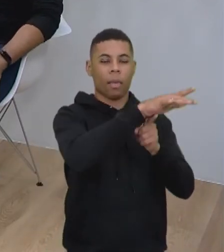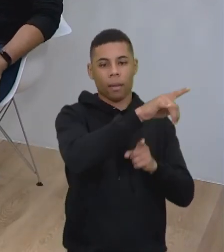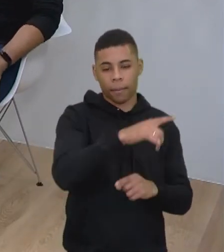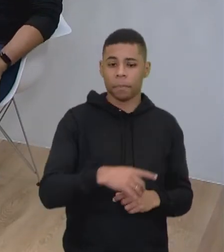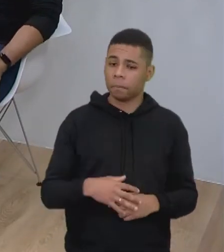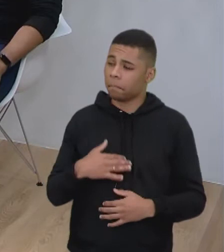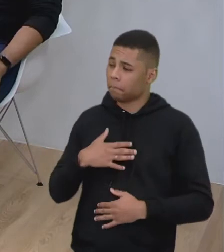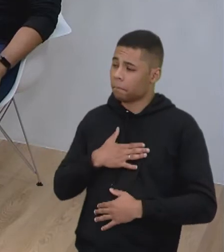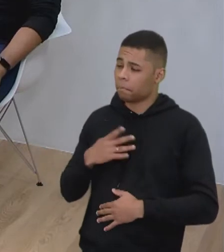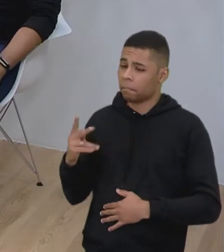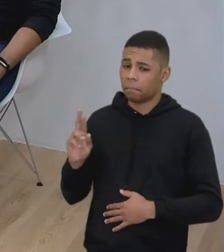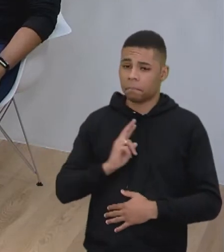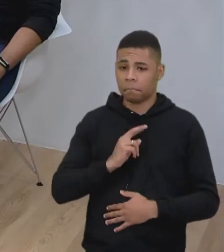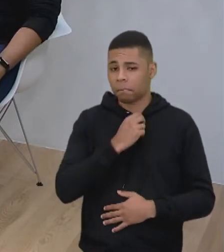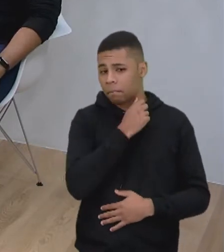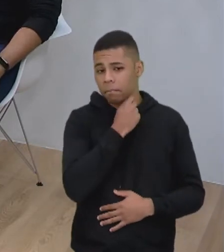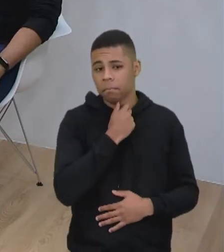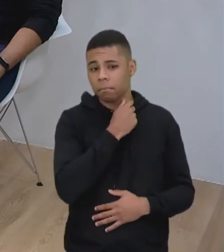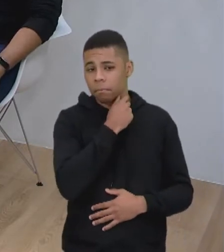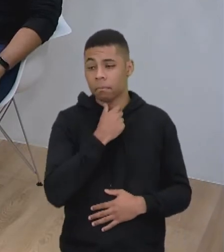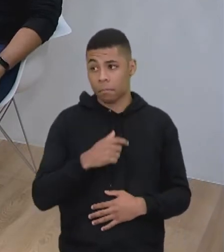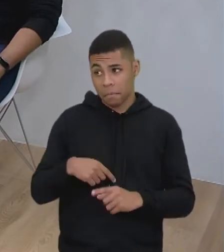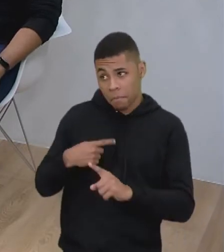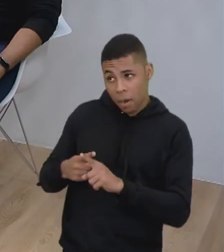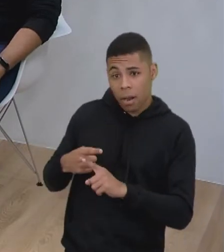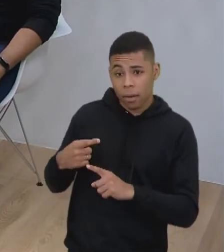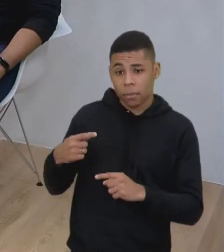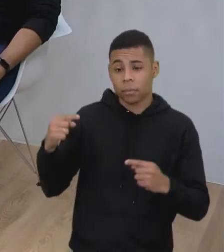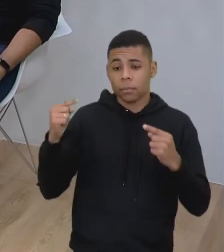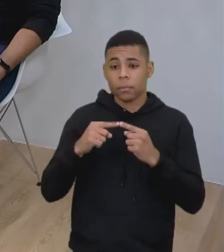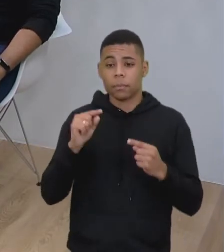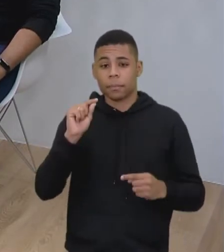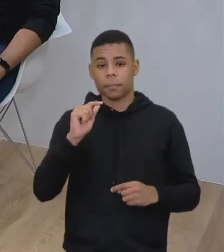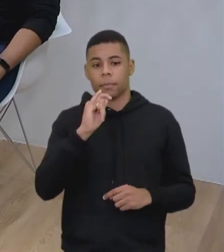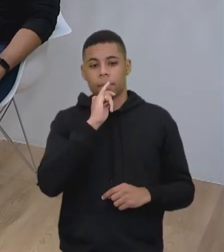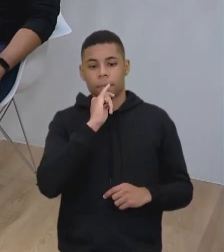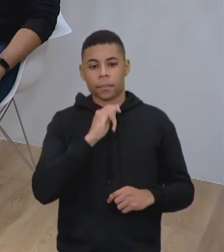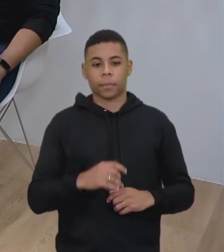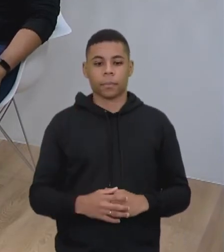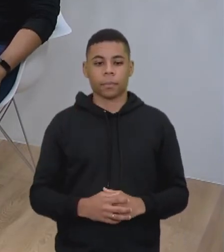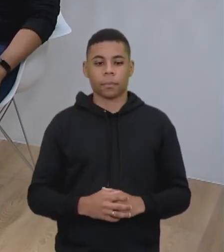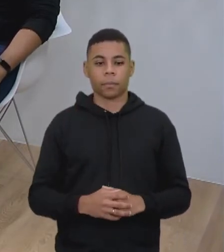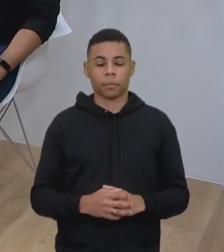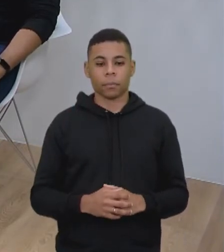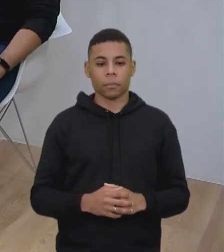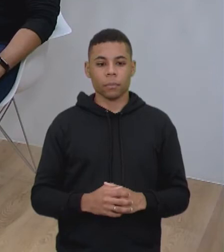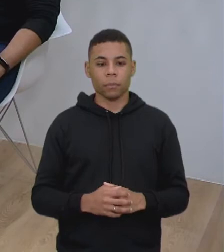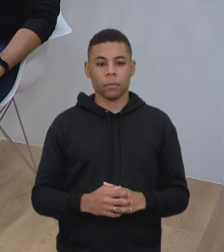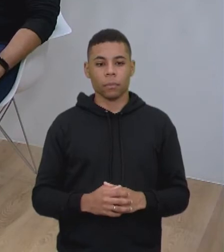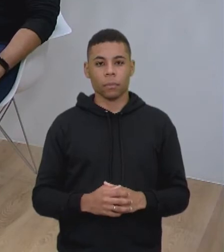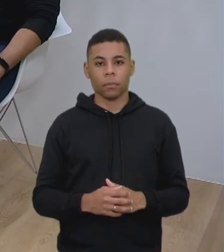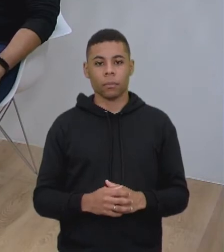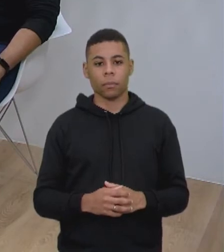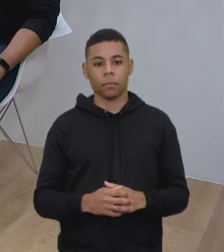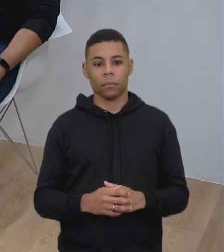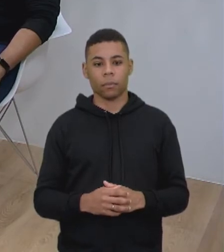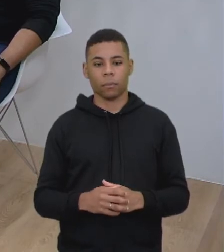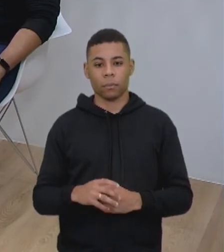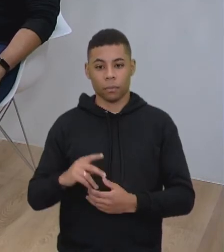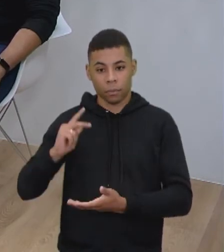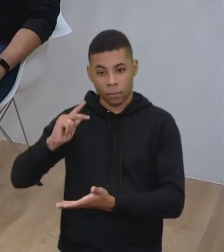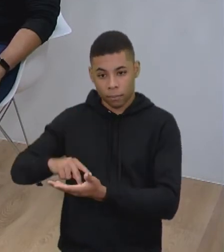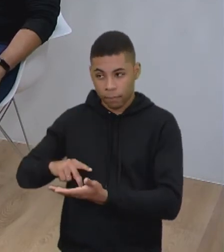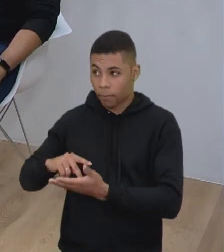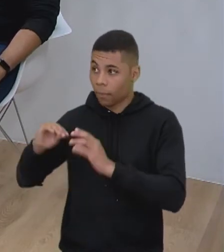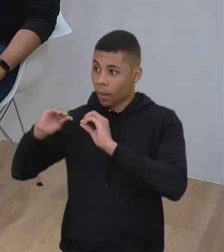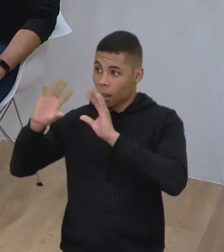resposta. Um link que eu faço, eu acho que realmente é essa ligação com a verdade, a clareza,